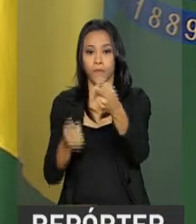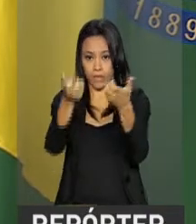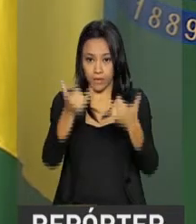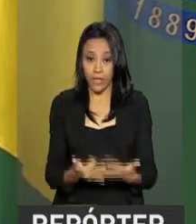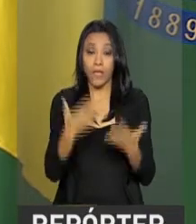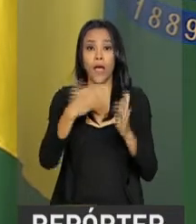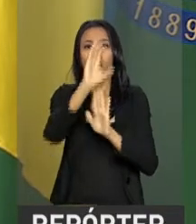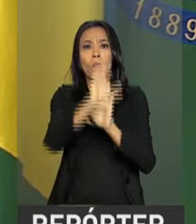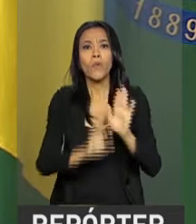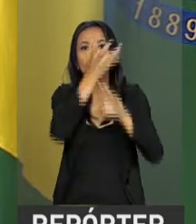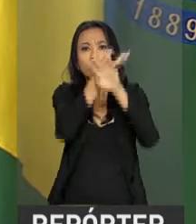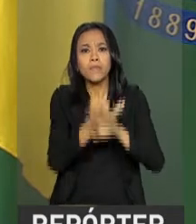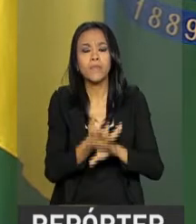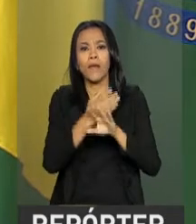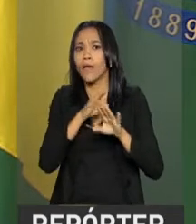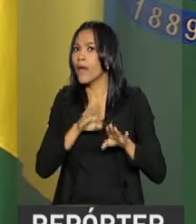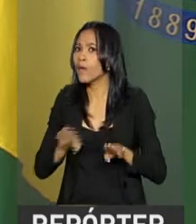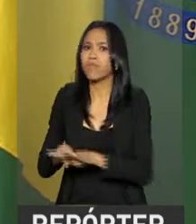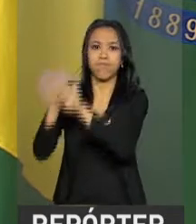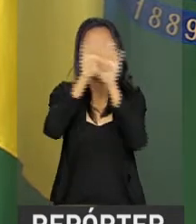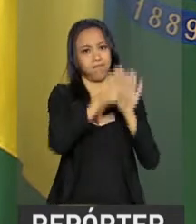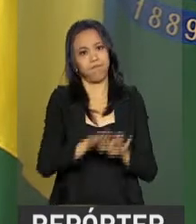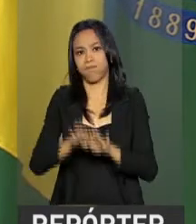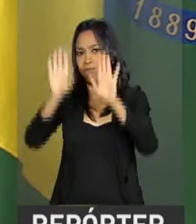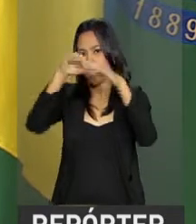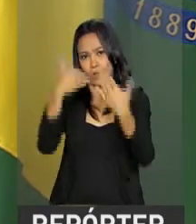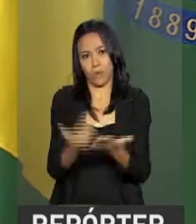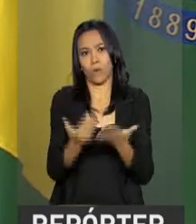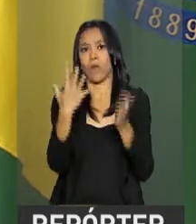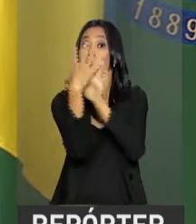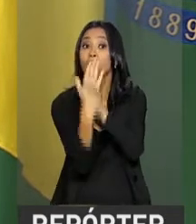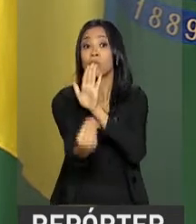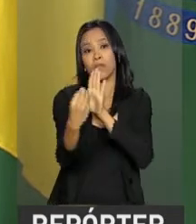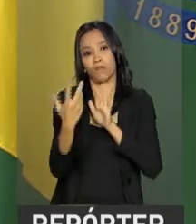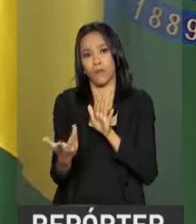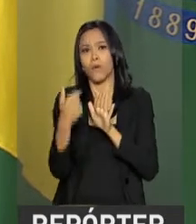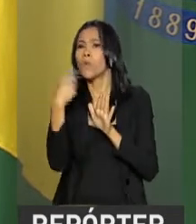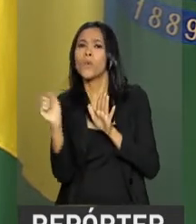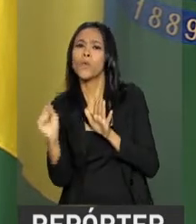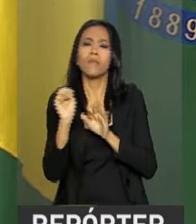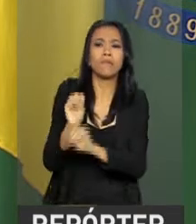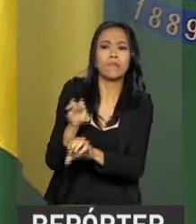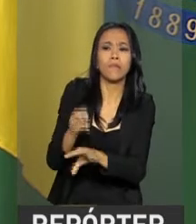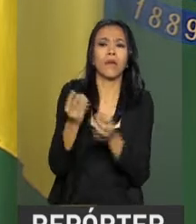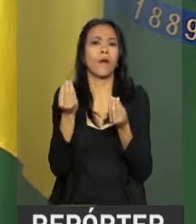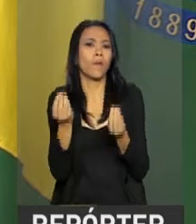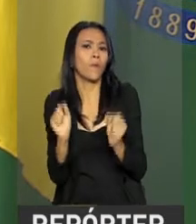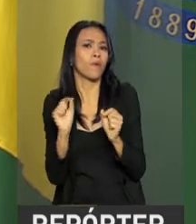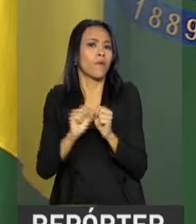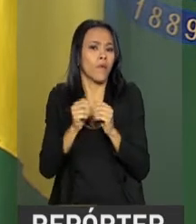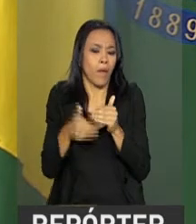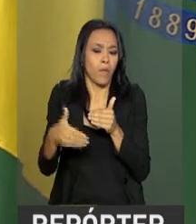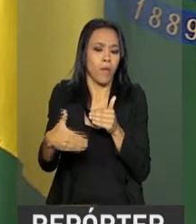bússola de nossas escolas foi o que me disse mendonça é indica com precisão em que direção é caminhar e